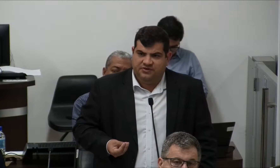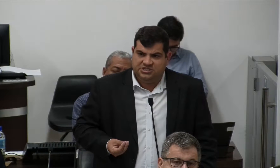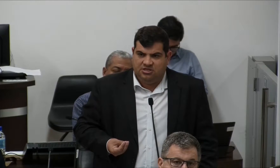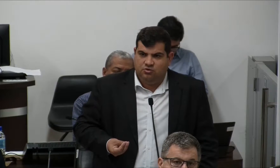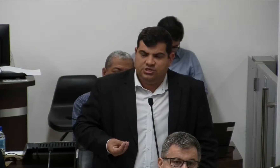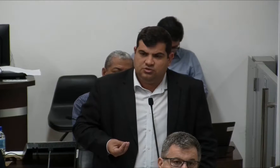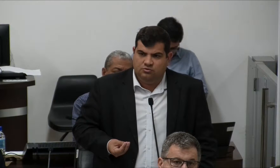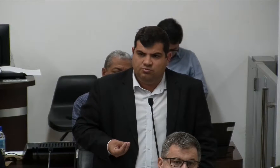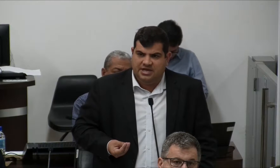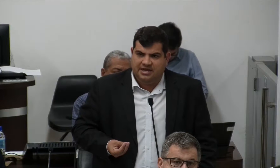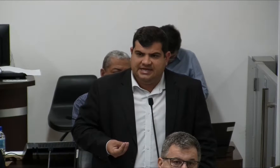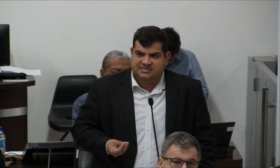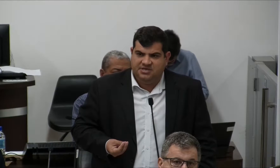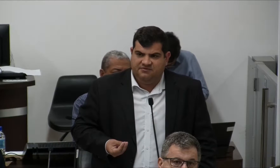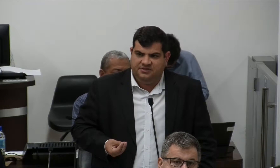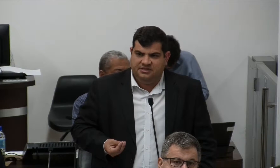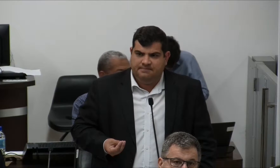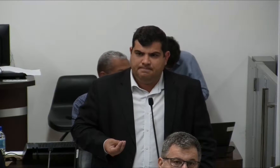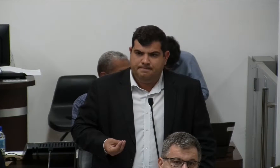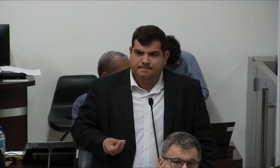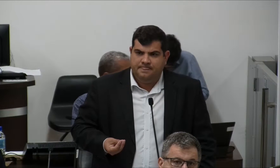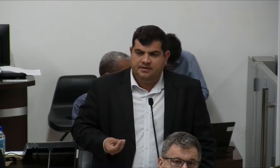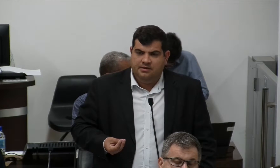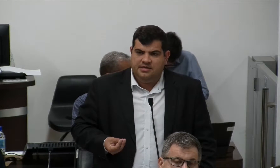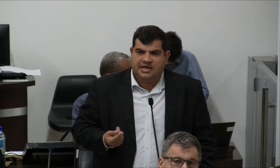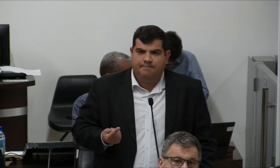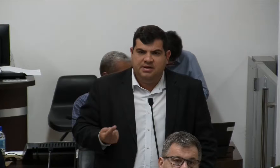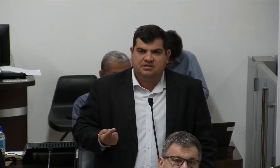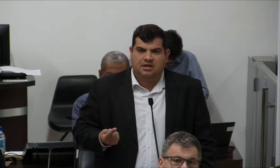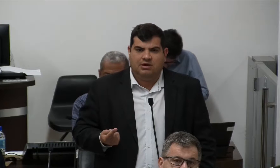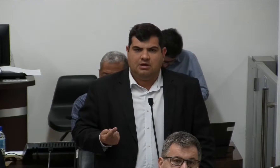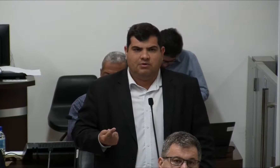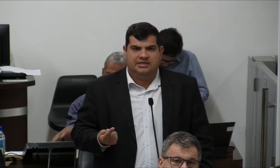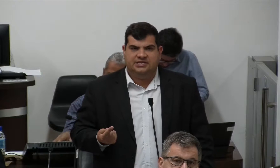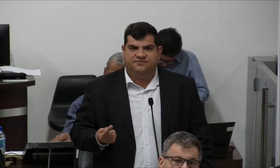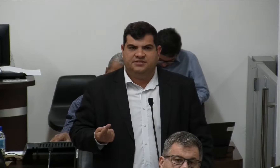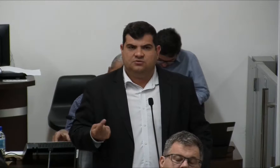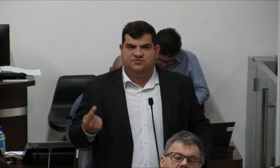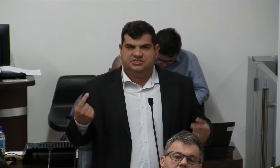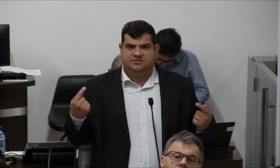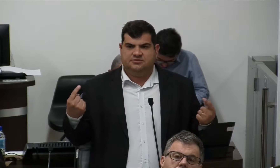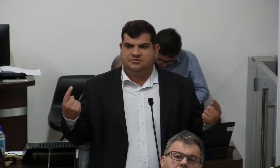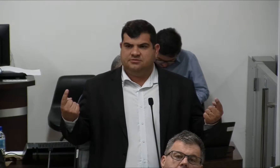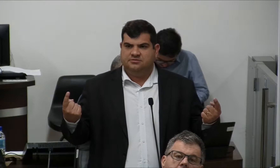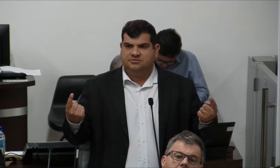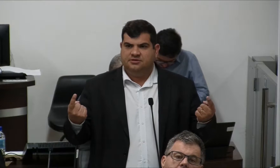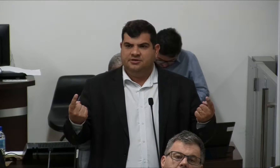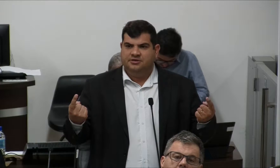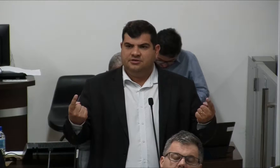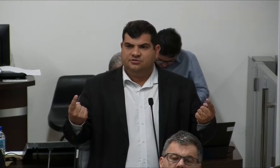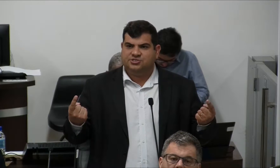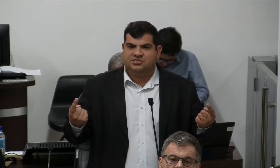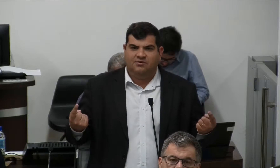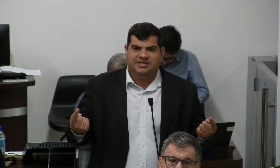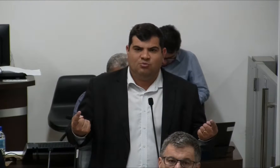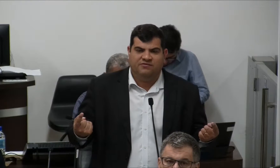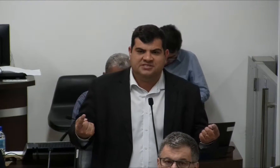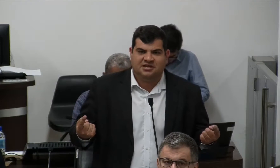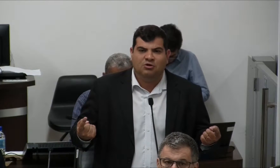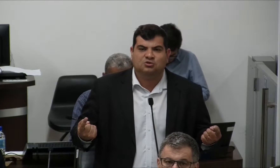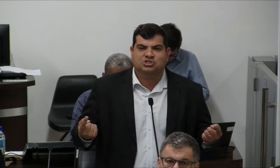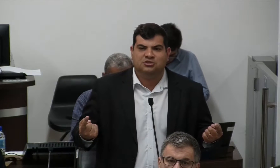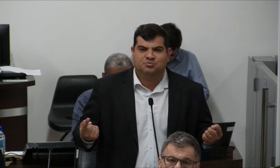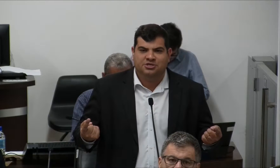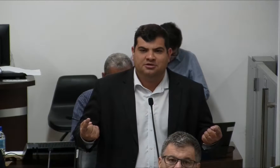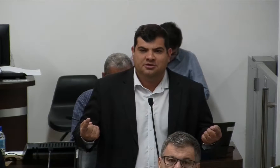empreendimentos faixa 2 do Minha Casa Minha Vida, e acabando com a qualidade de vida dos vizinhos. Os que estão ali na Boa